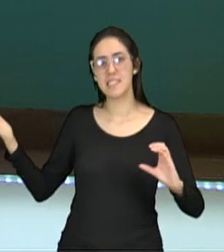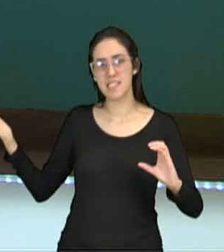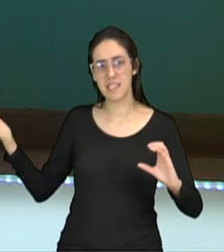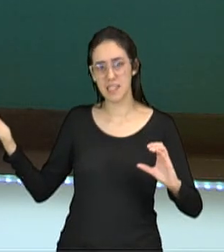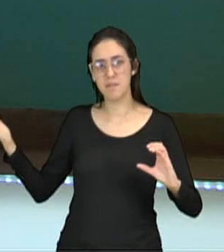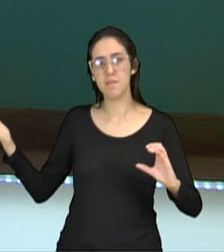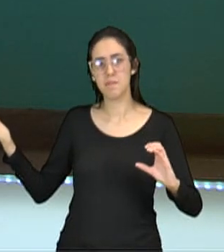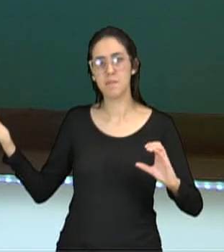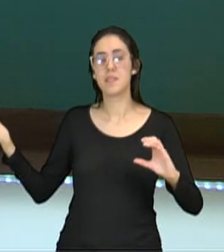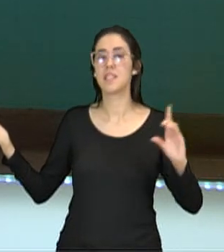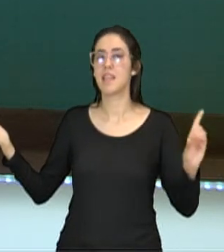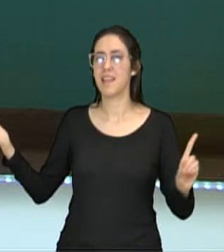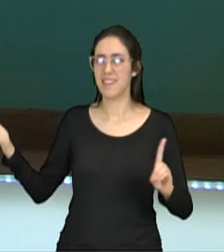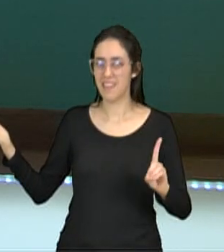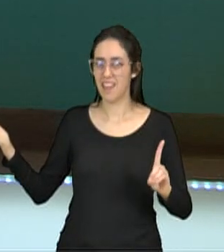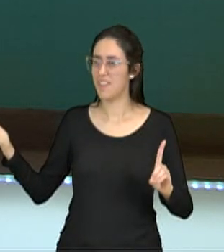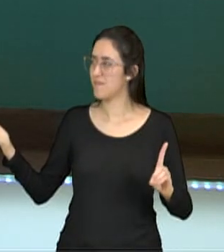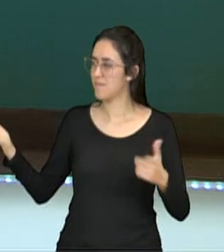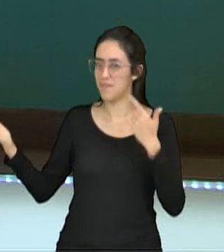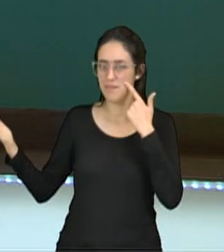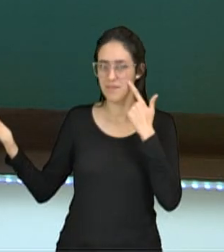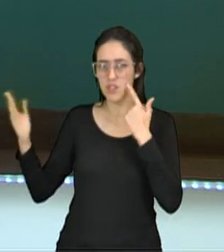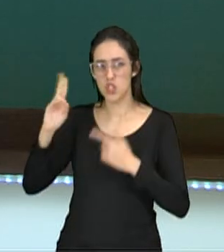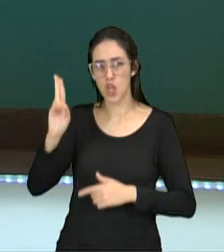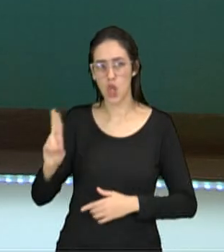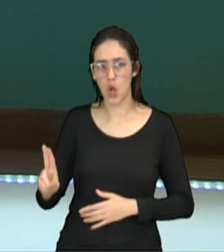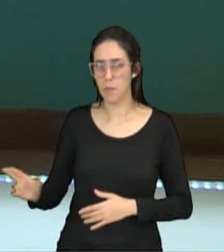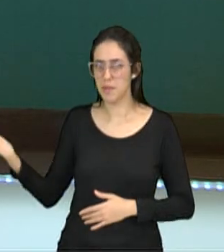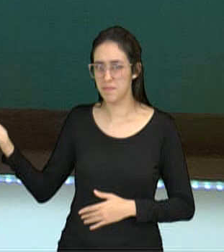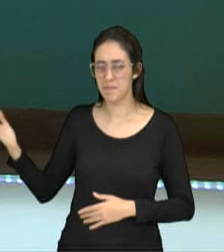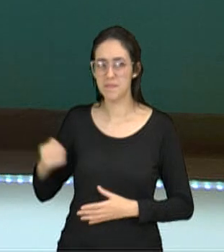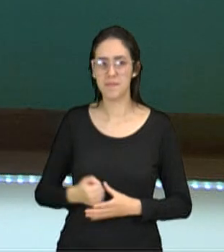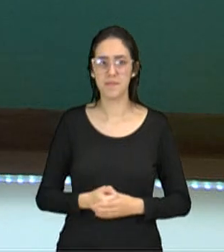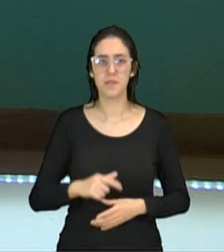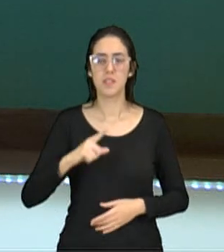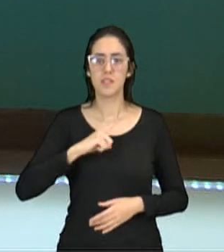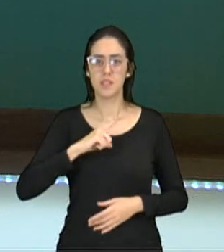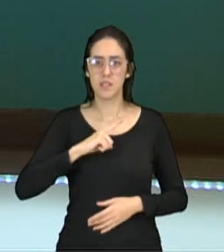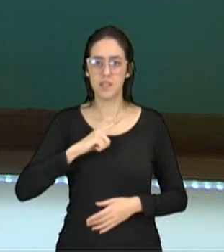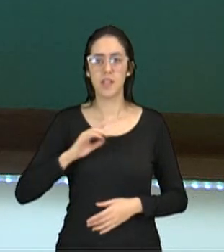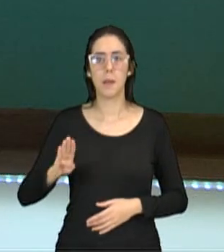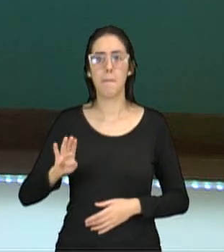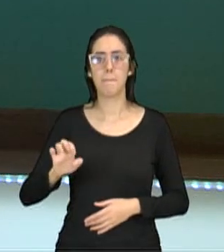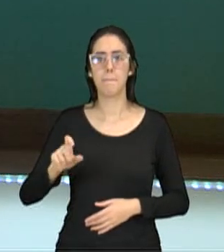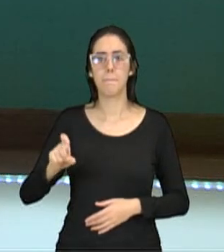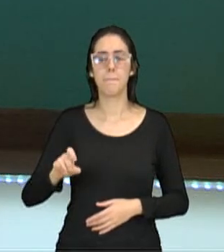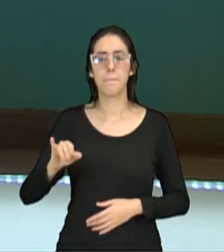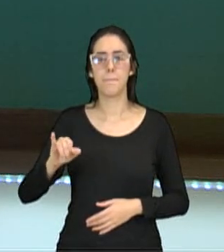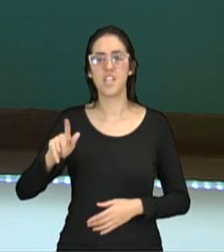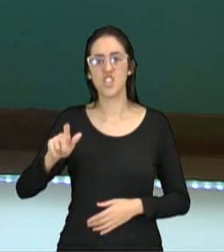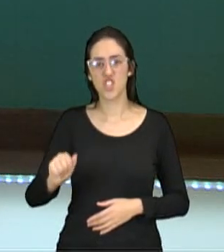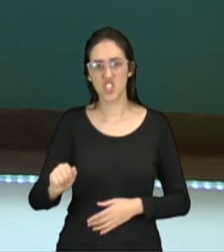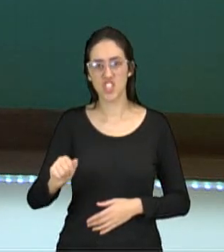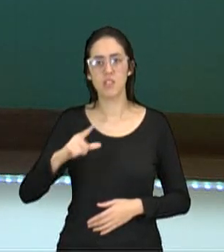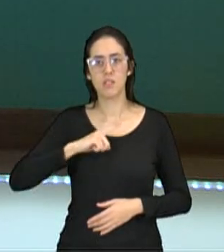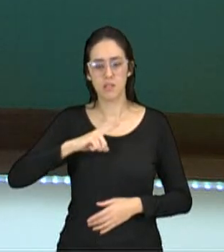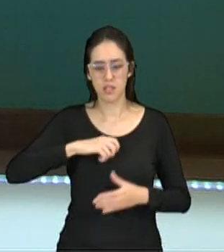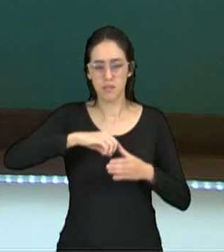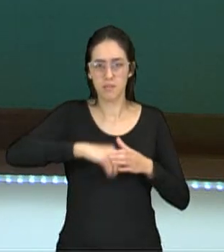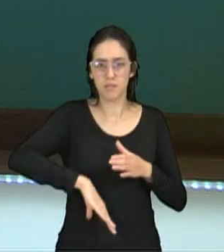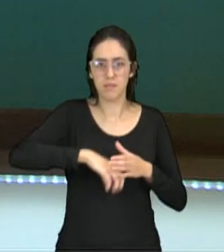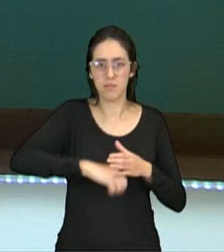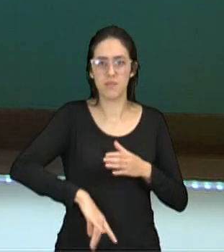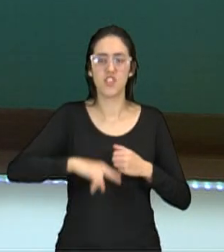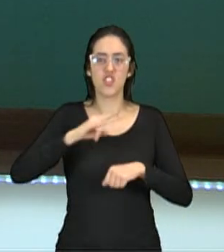E por fim, a letra D, esse canalzinho aí, lá na bexiga, né, que vai permitir a saída da